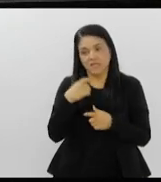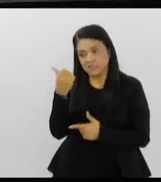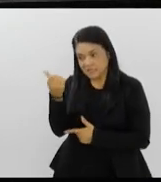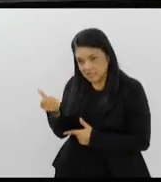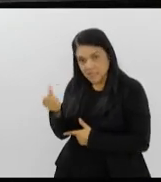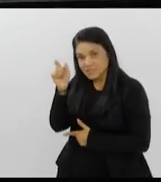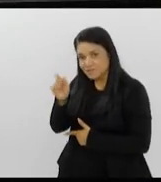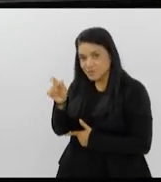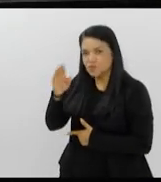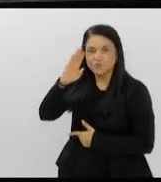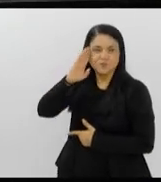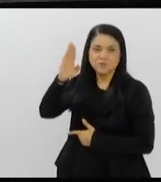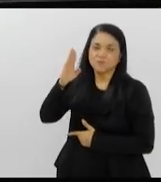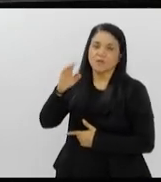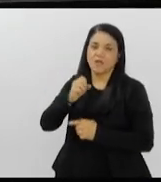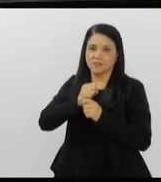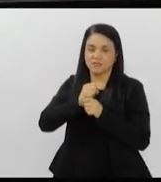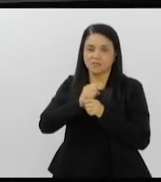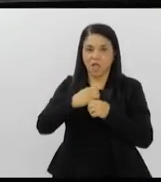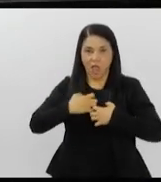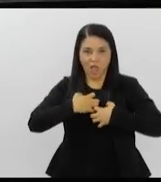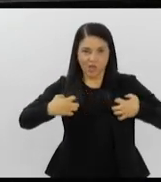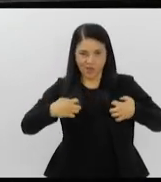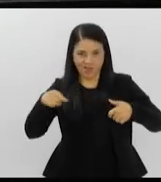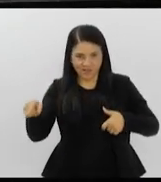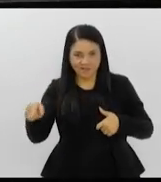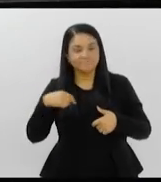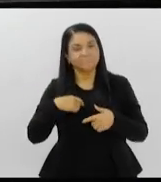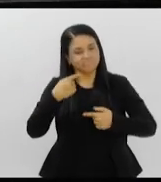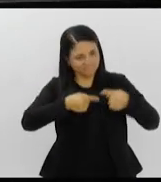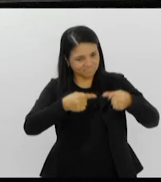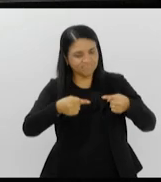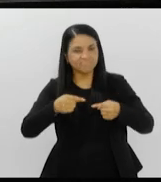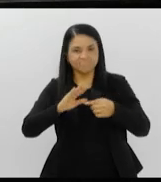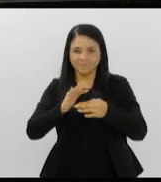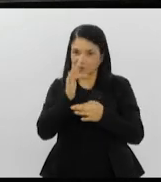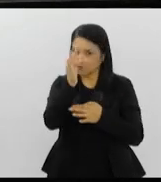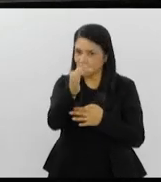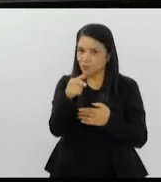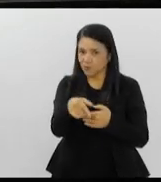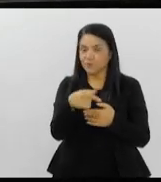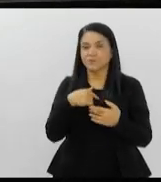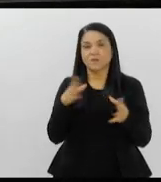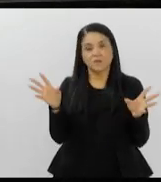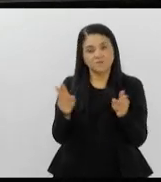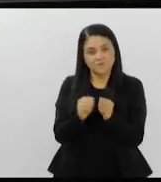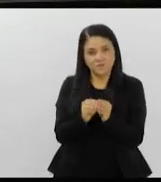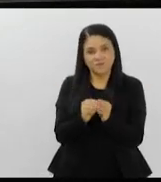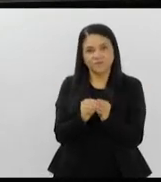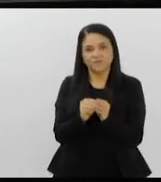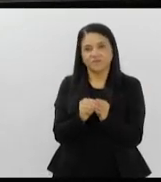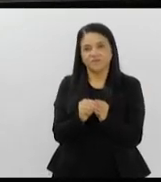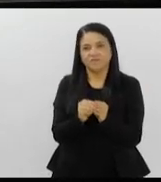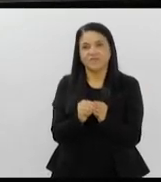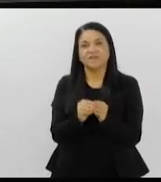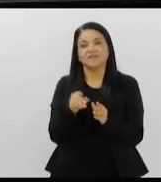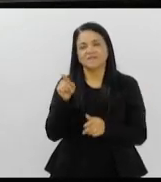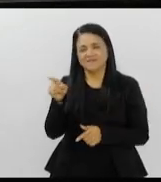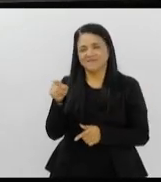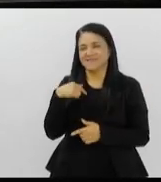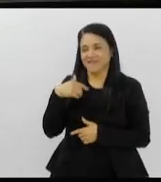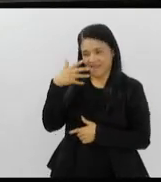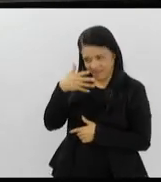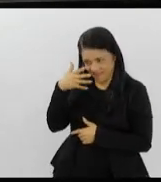esses 6 heróis. Mas isso é um debate que a gente vai fazer mais à frente. Aqui, para concluir, finalizar, e acho que meu querido aqui quer uma